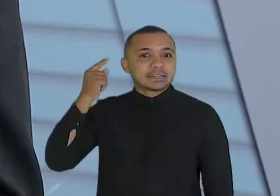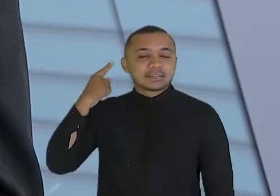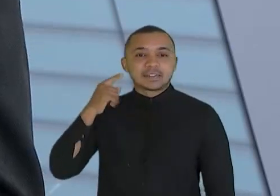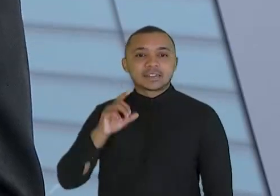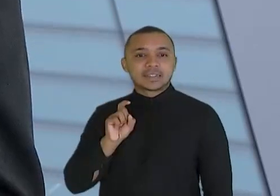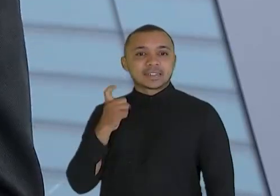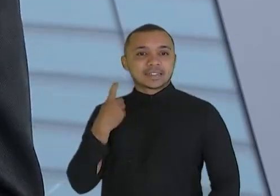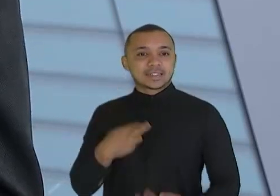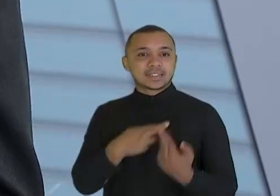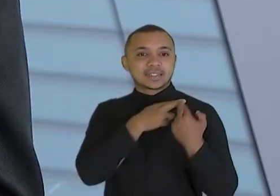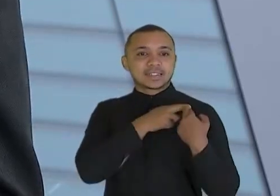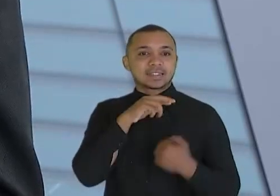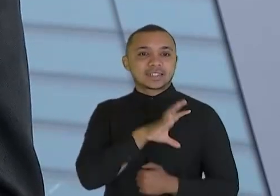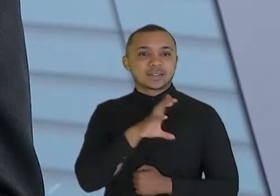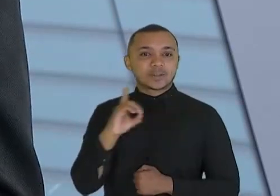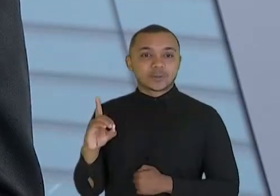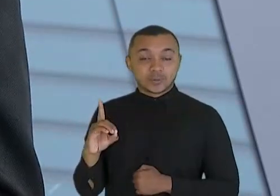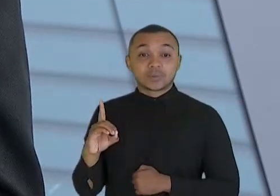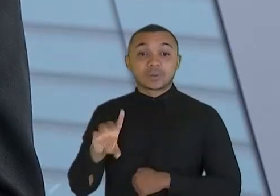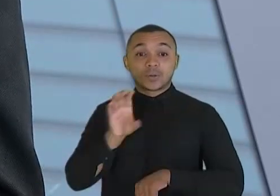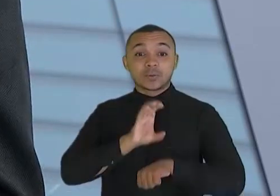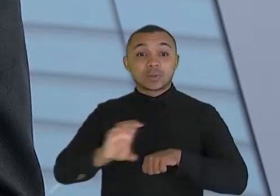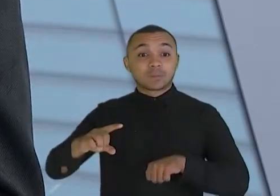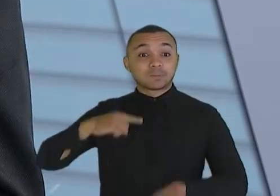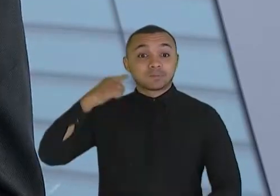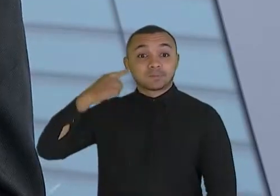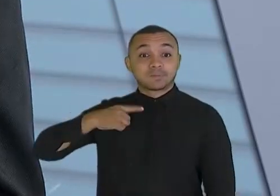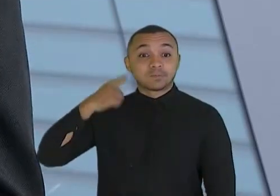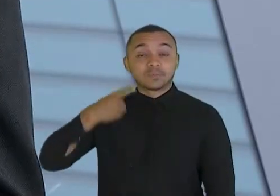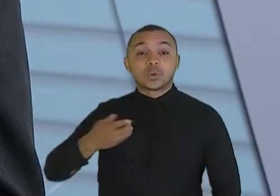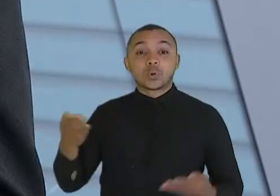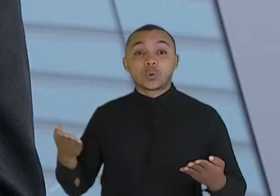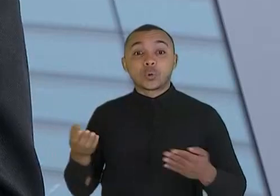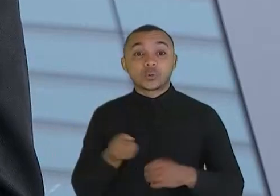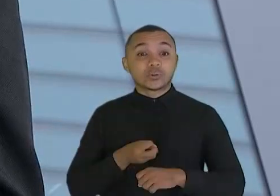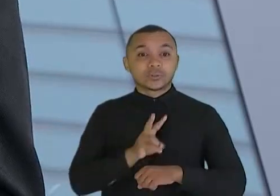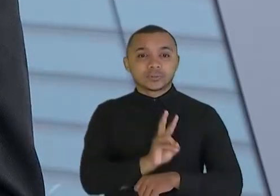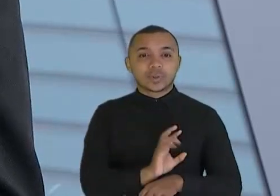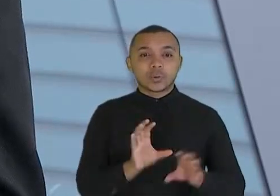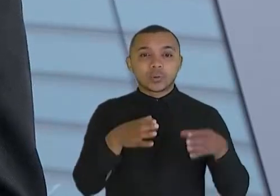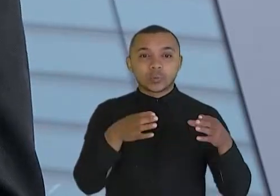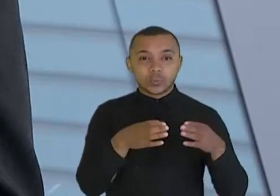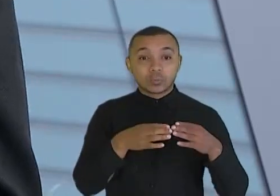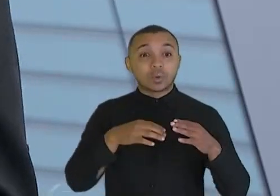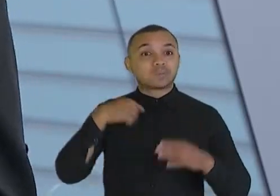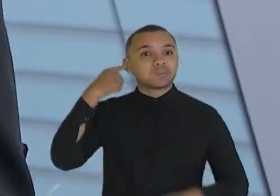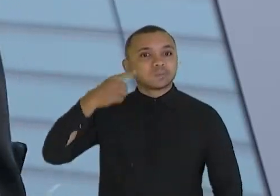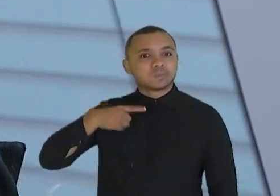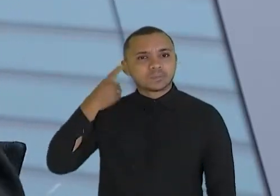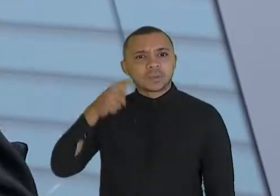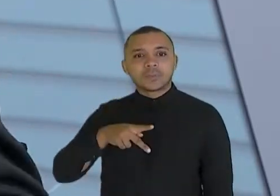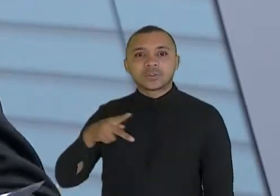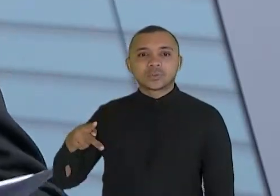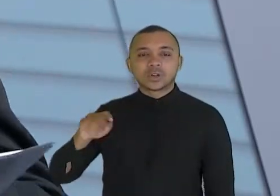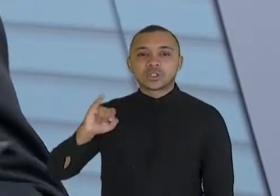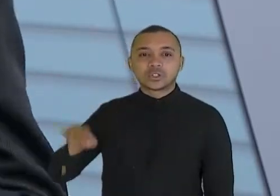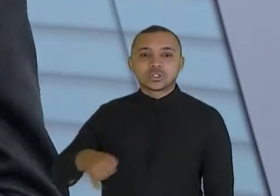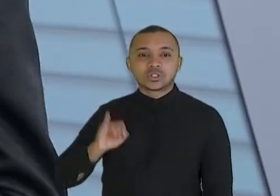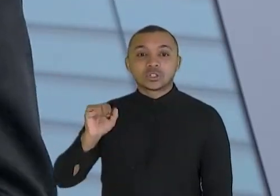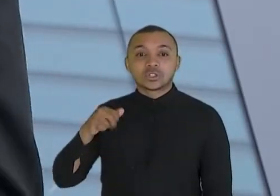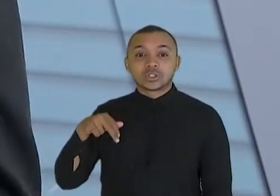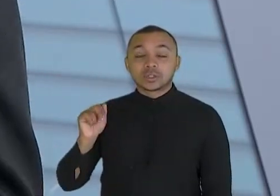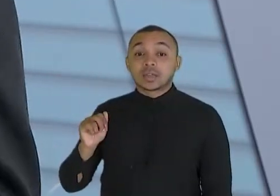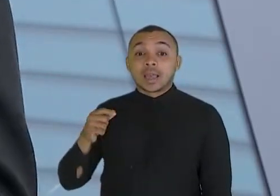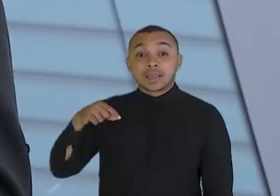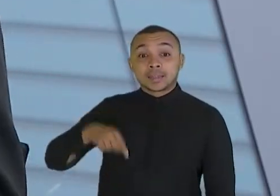tá? E hoje ela está no núcleo de estratégias internacionais. A professora Gina é Aliás, nós temos uma relação muito boa, sim, com a